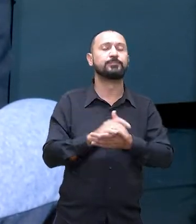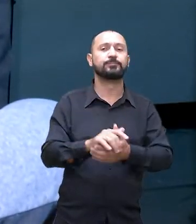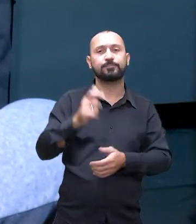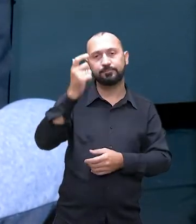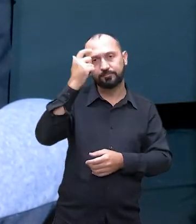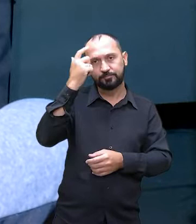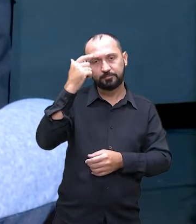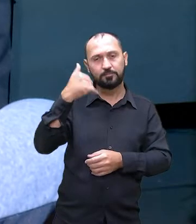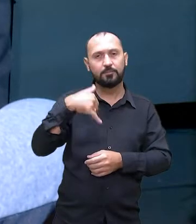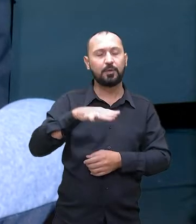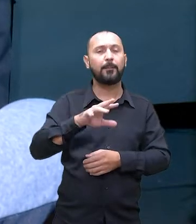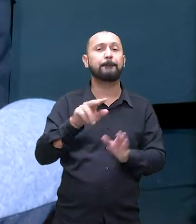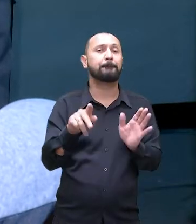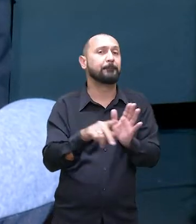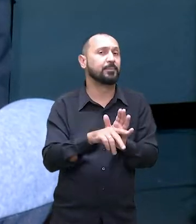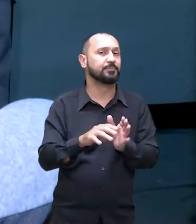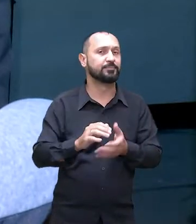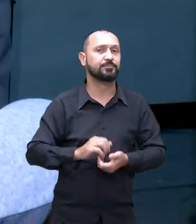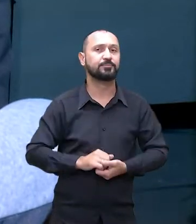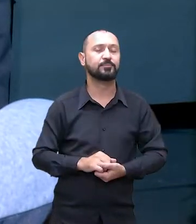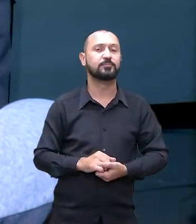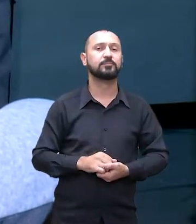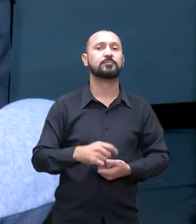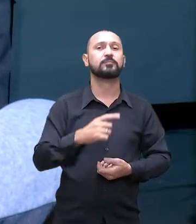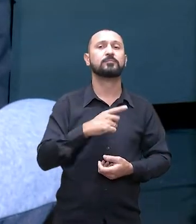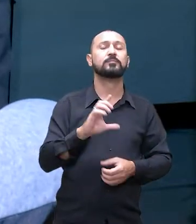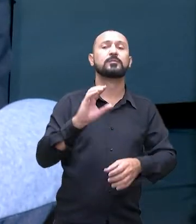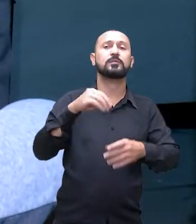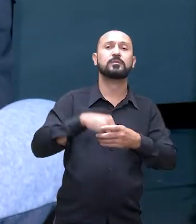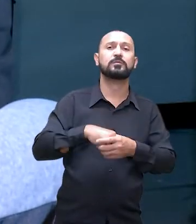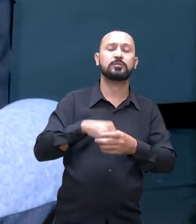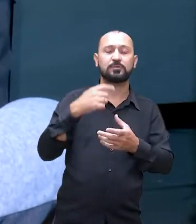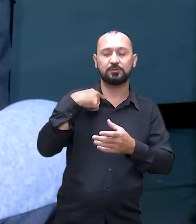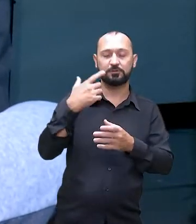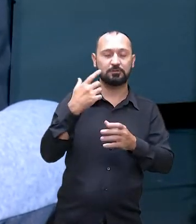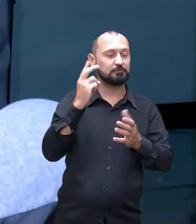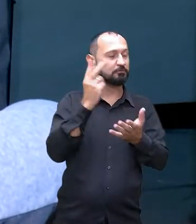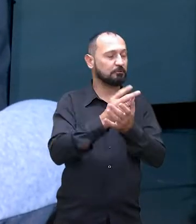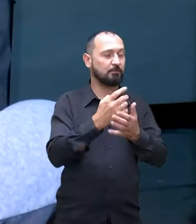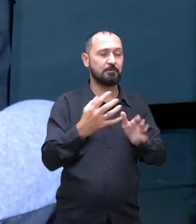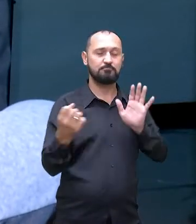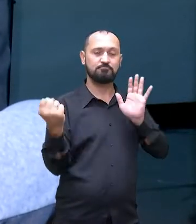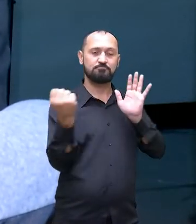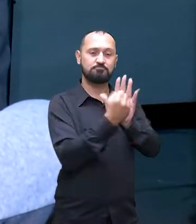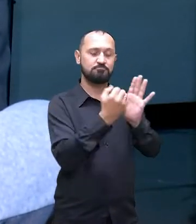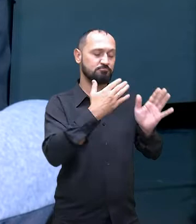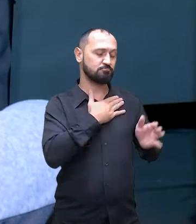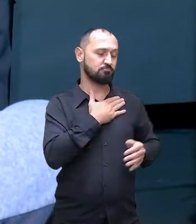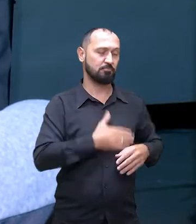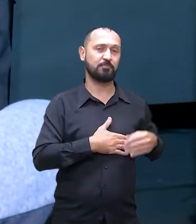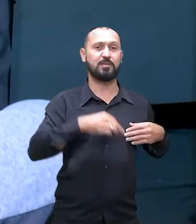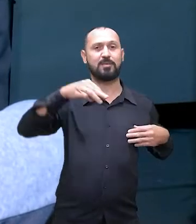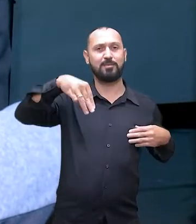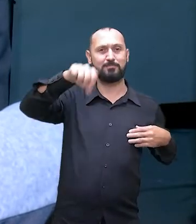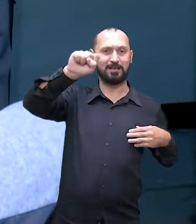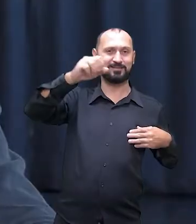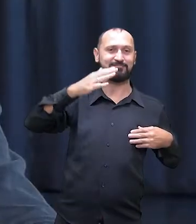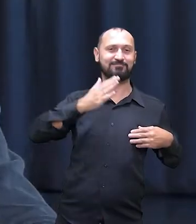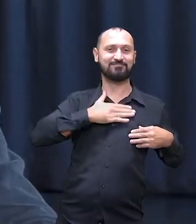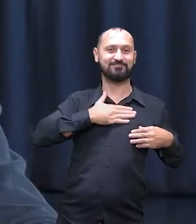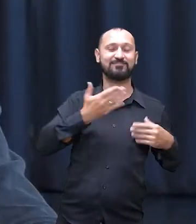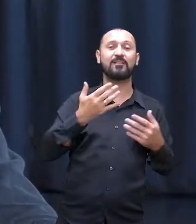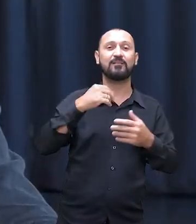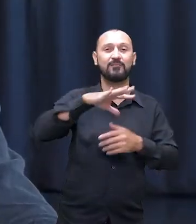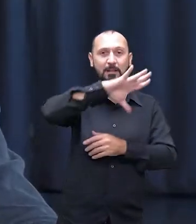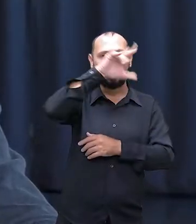ideia maior da Ginga, né? E a gente carregava um MS enorme, com o maior orgulho nas nossas camisetas, sempre falando que era